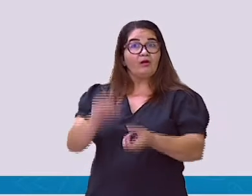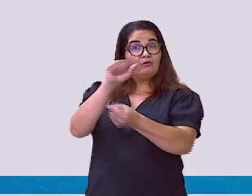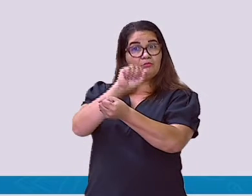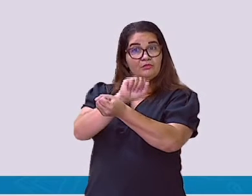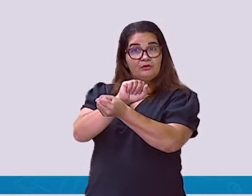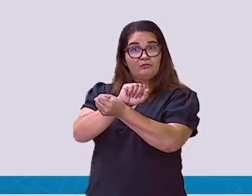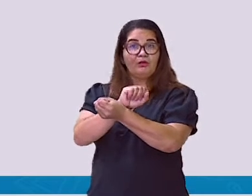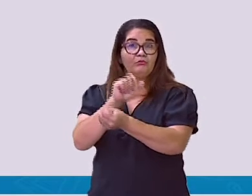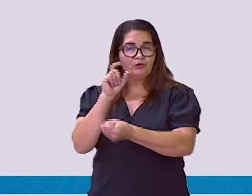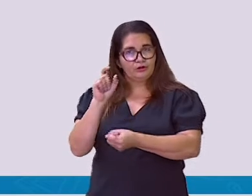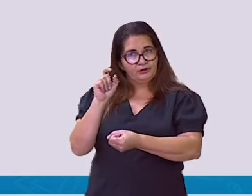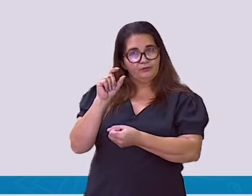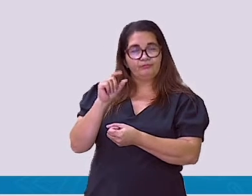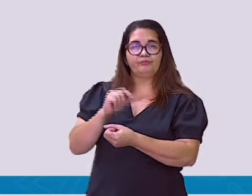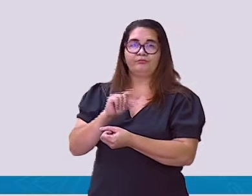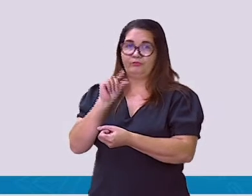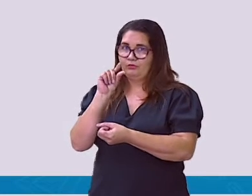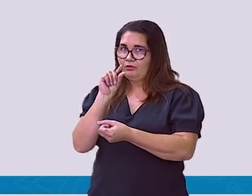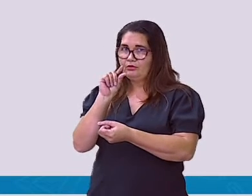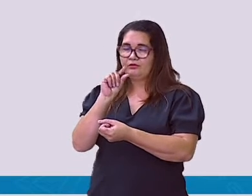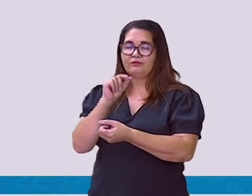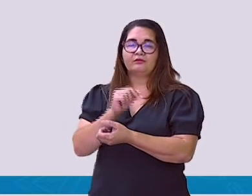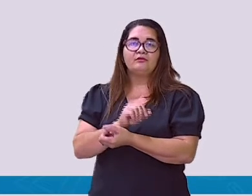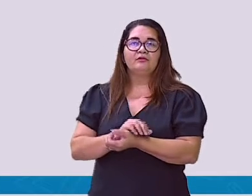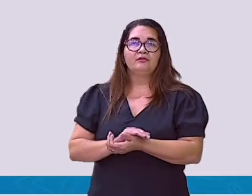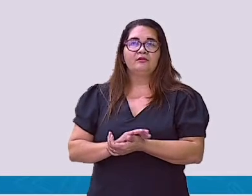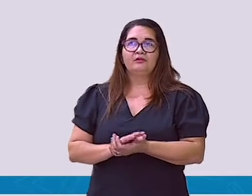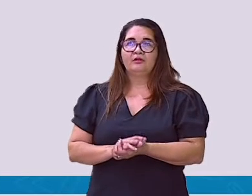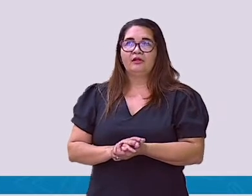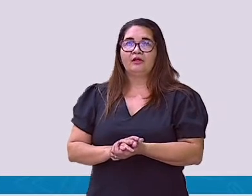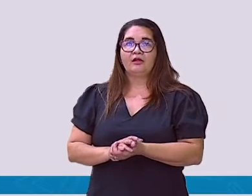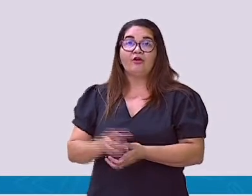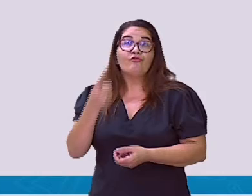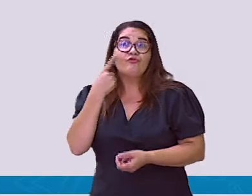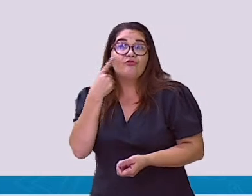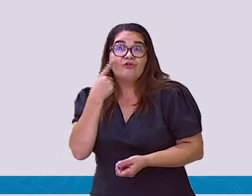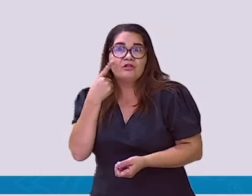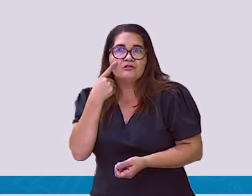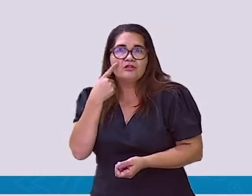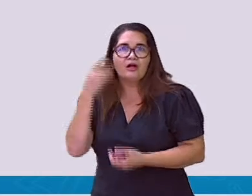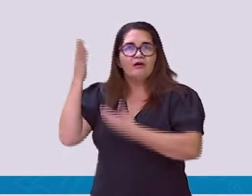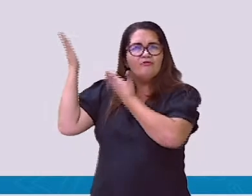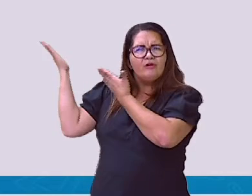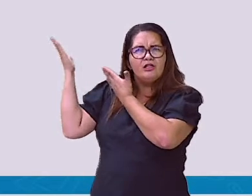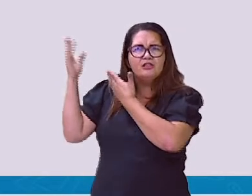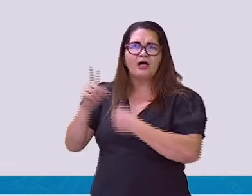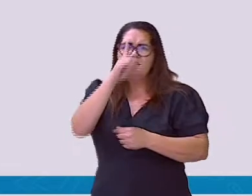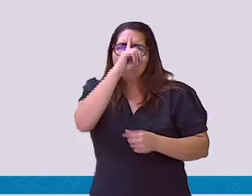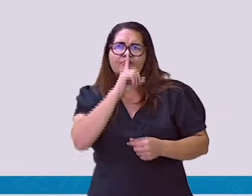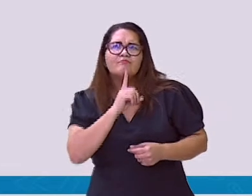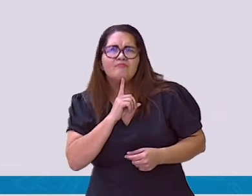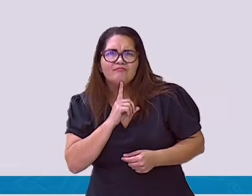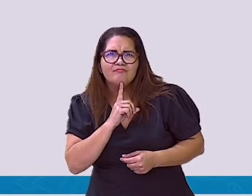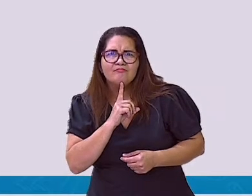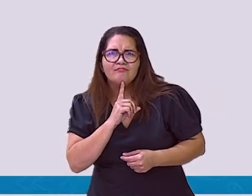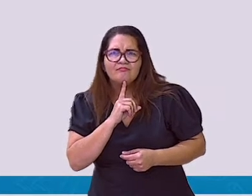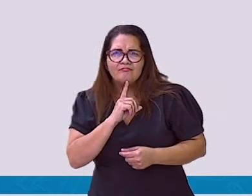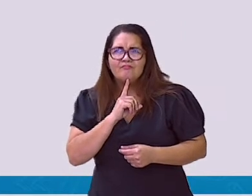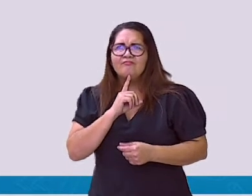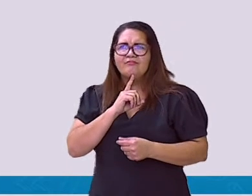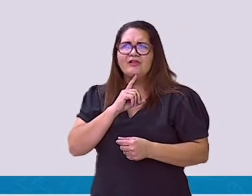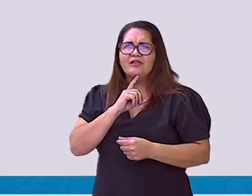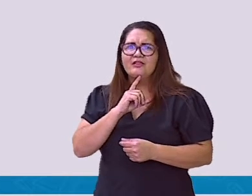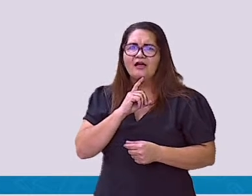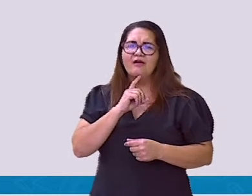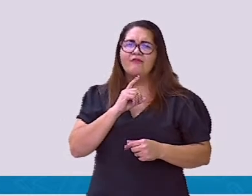a caneta. Olhem bem, de amarelo, Olha aqui a